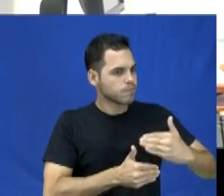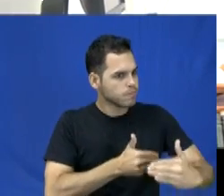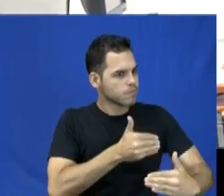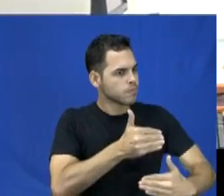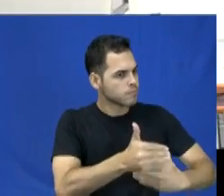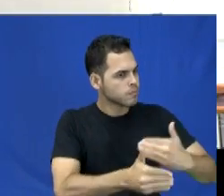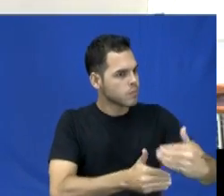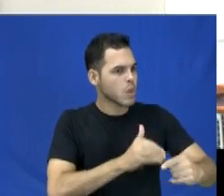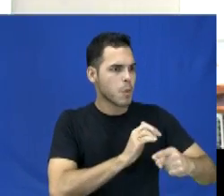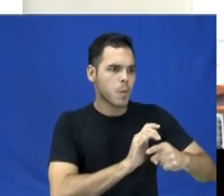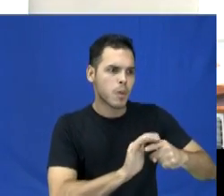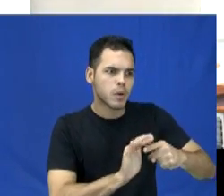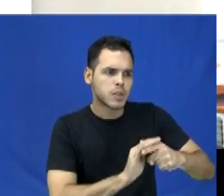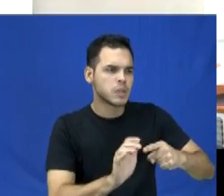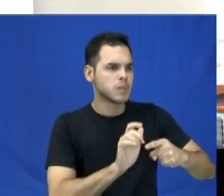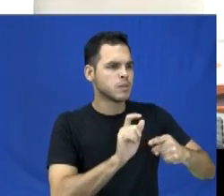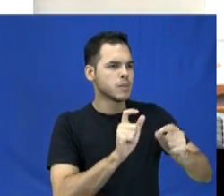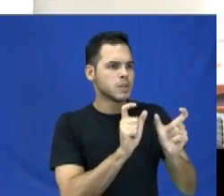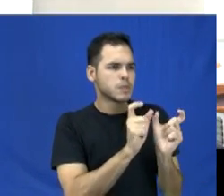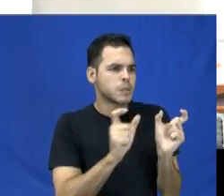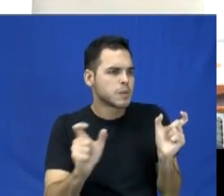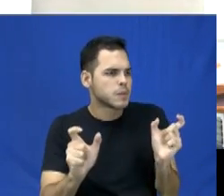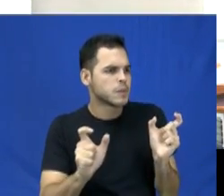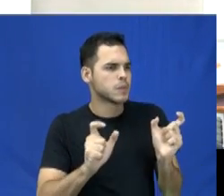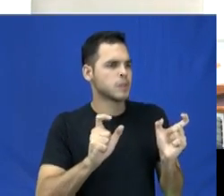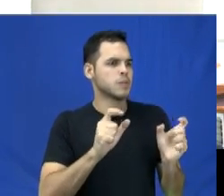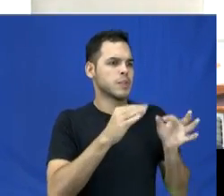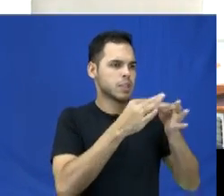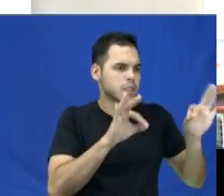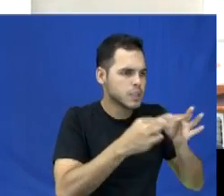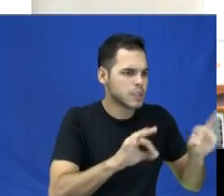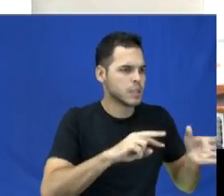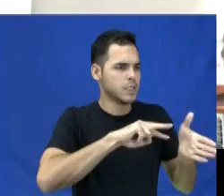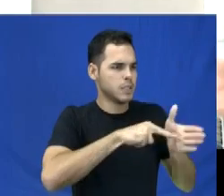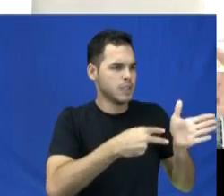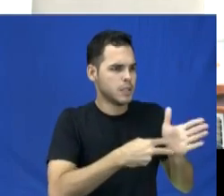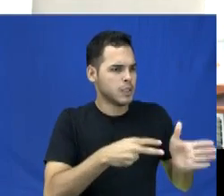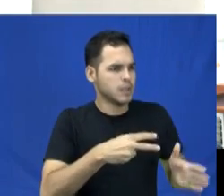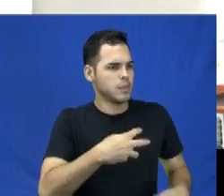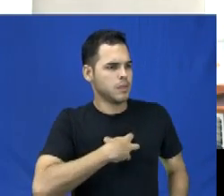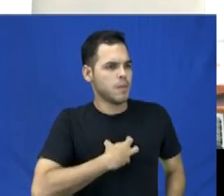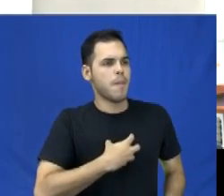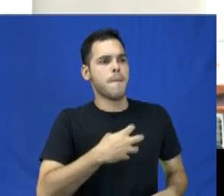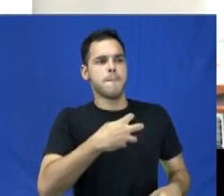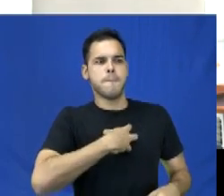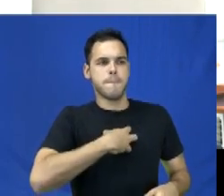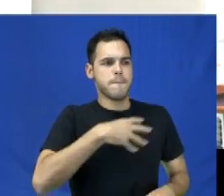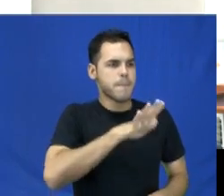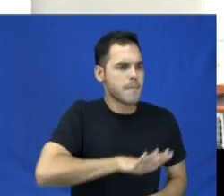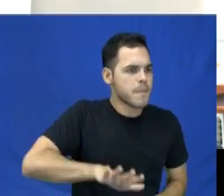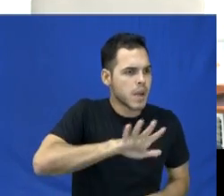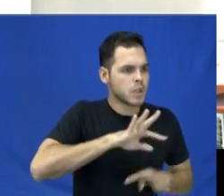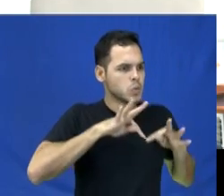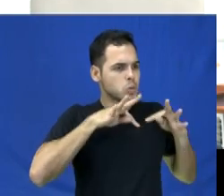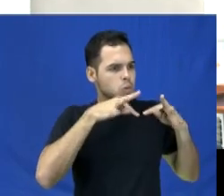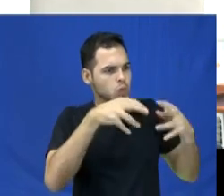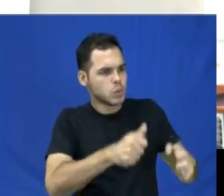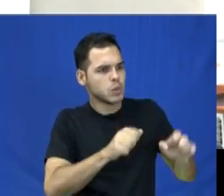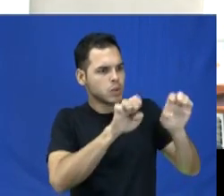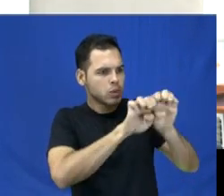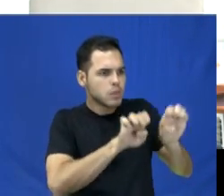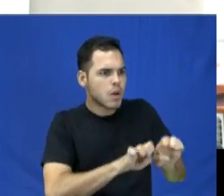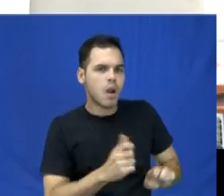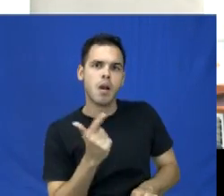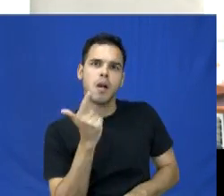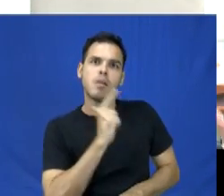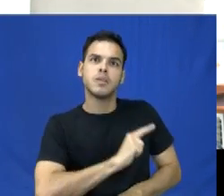desde nos fonemas, morfemas, sintaxe, pragmática, semântica, todas essas estruturas, para ter